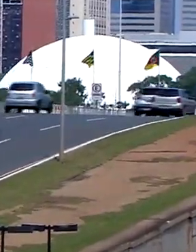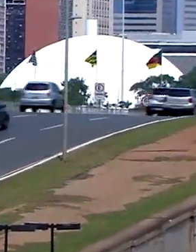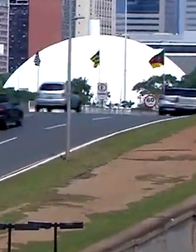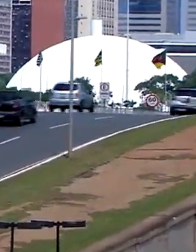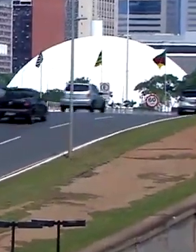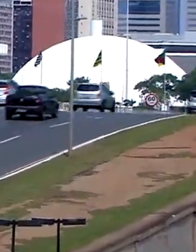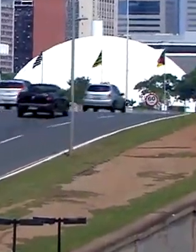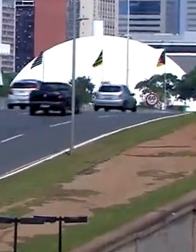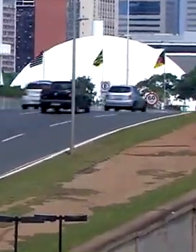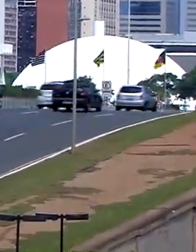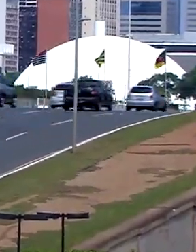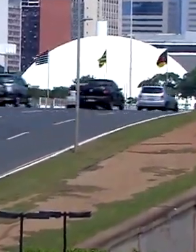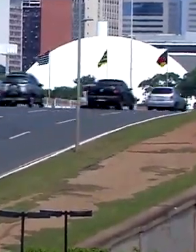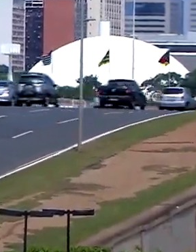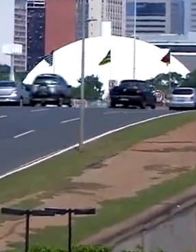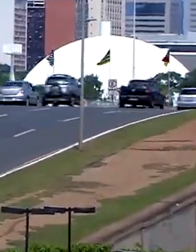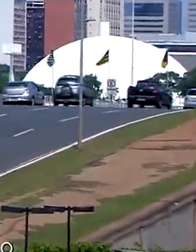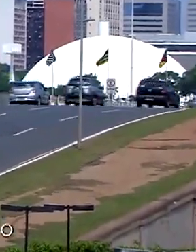Tchau.